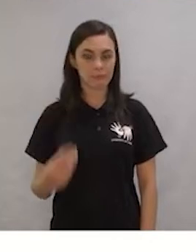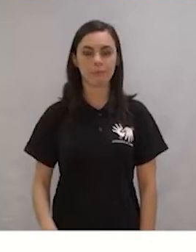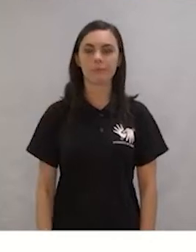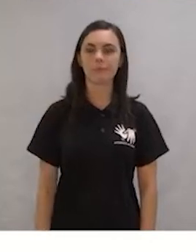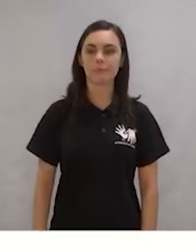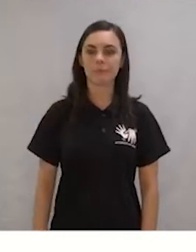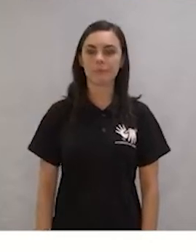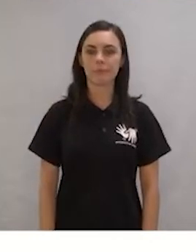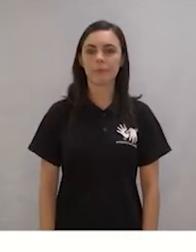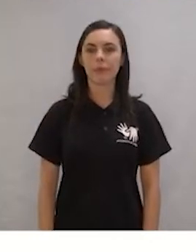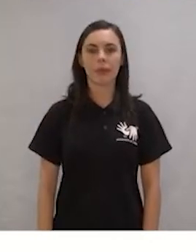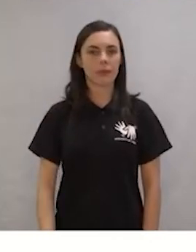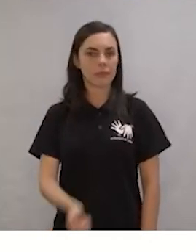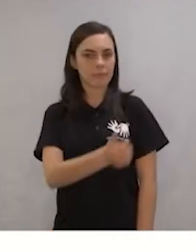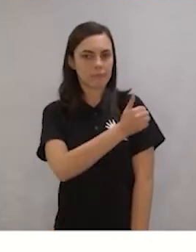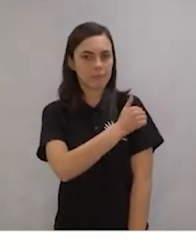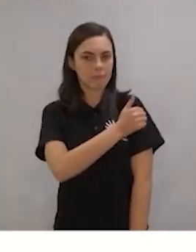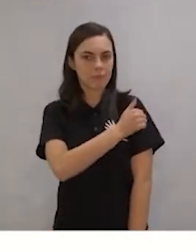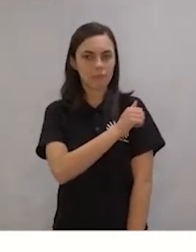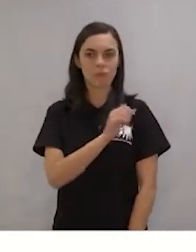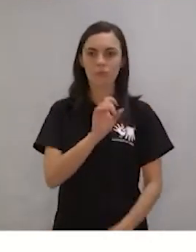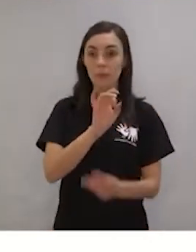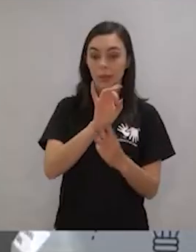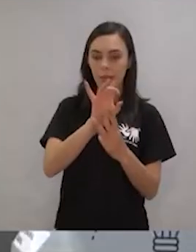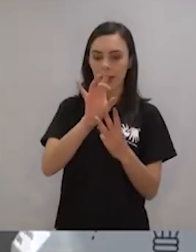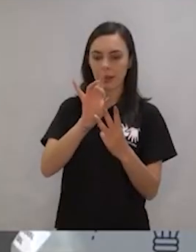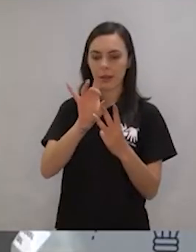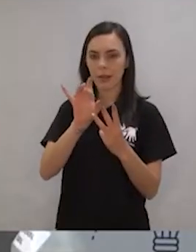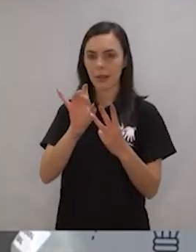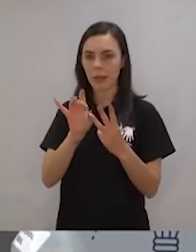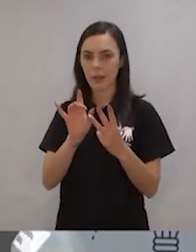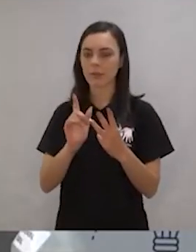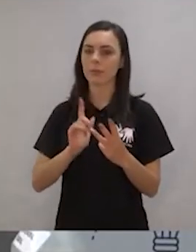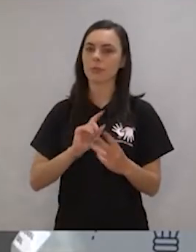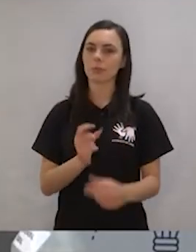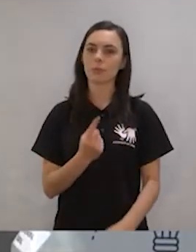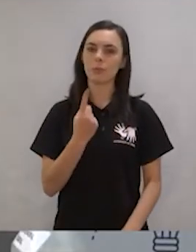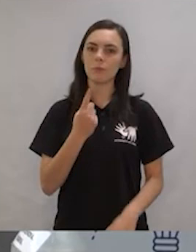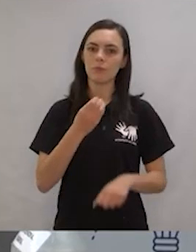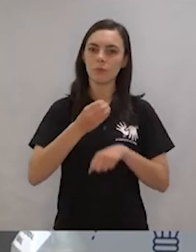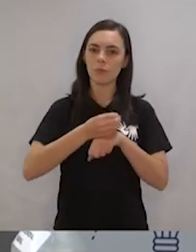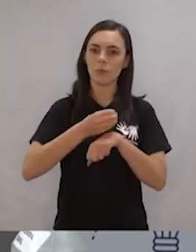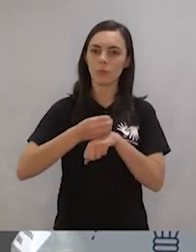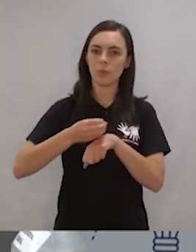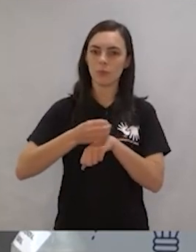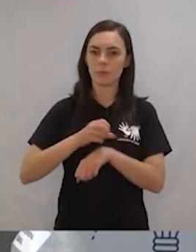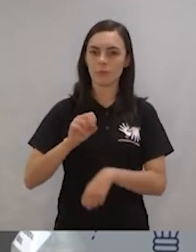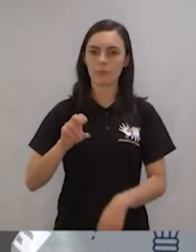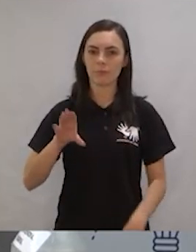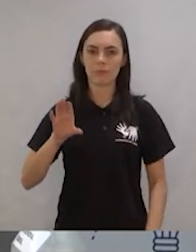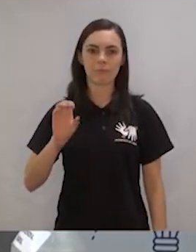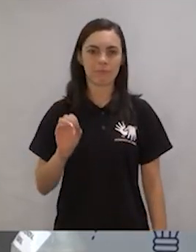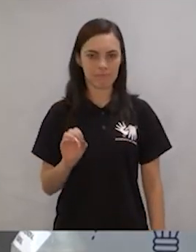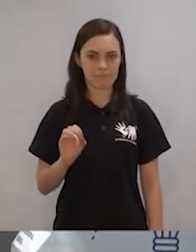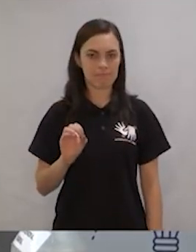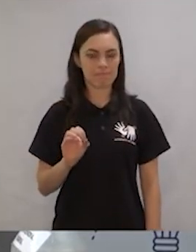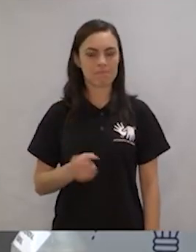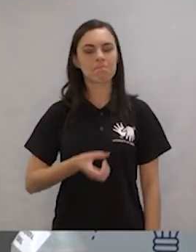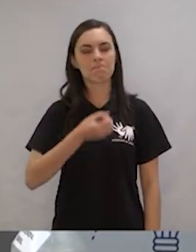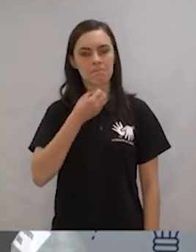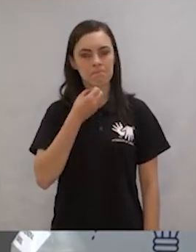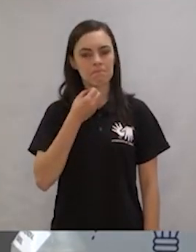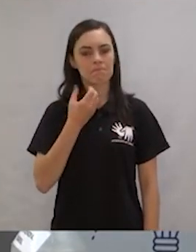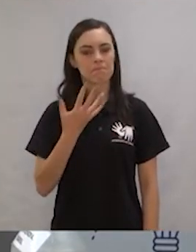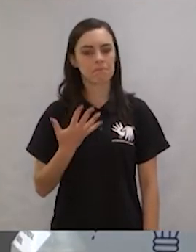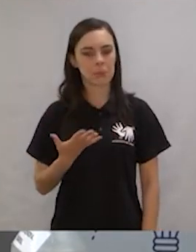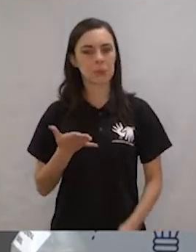3. Então, cada estudante recebeu 1 copo de suco.